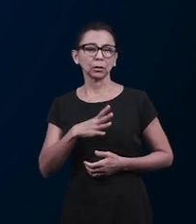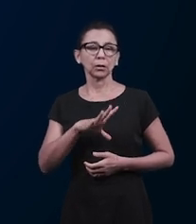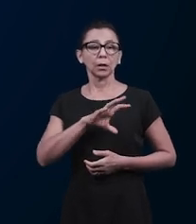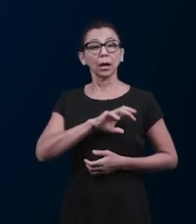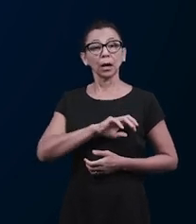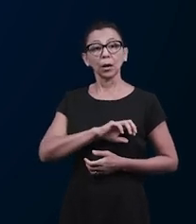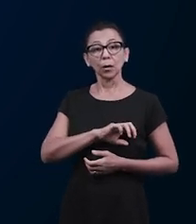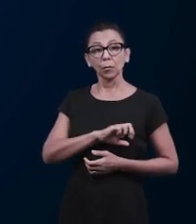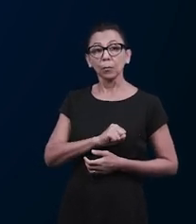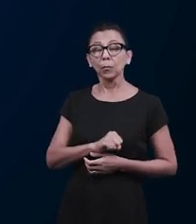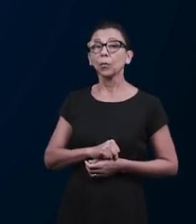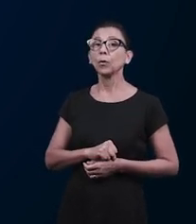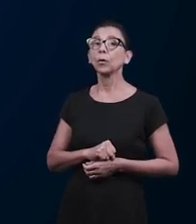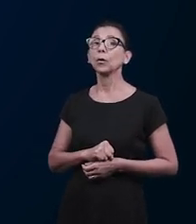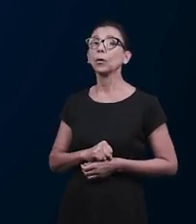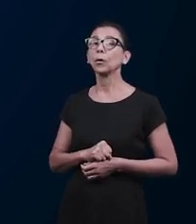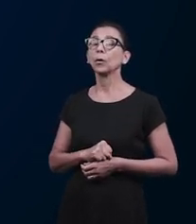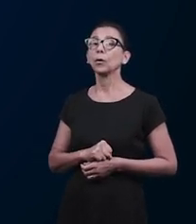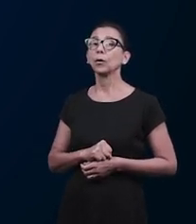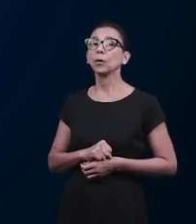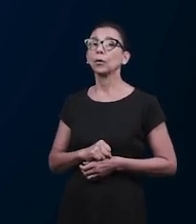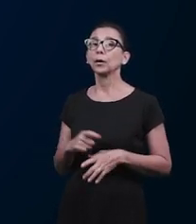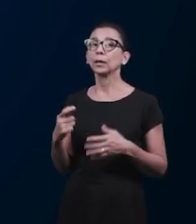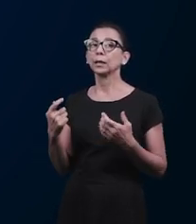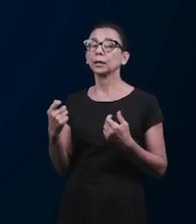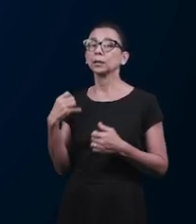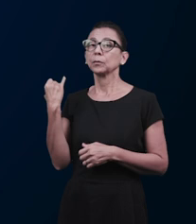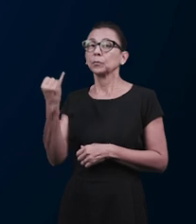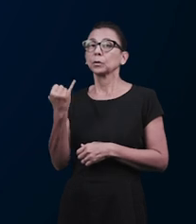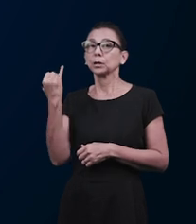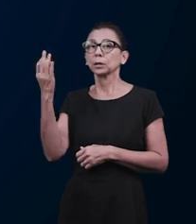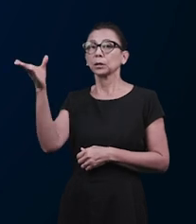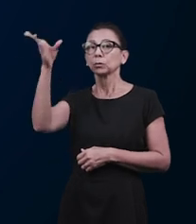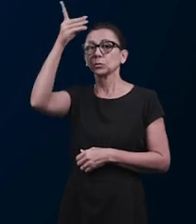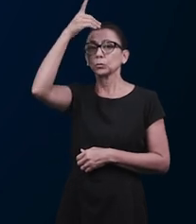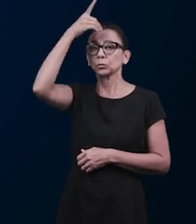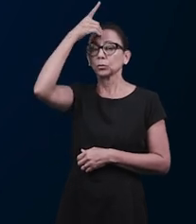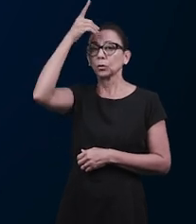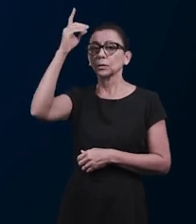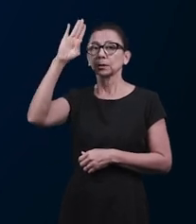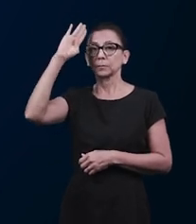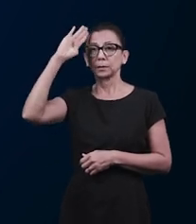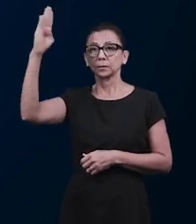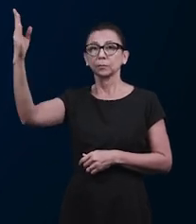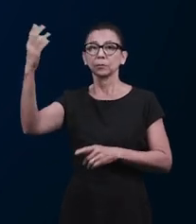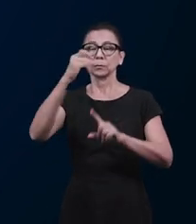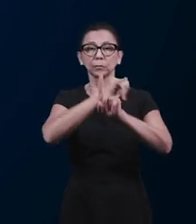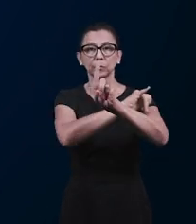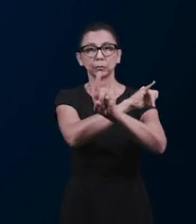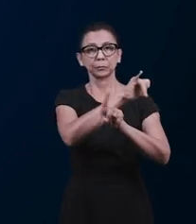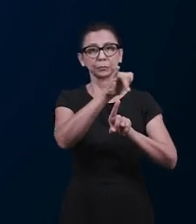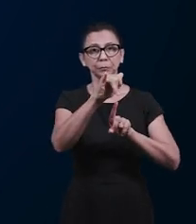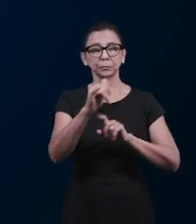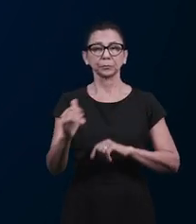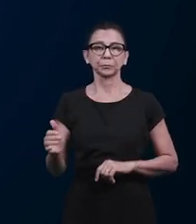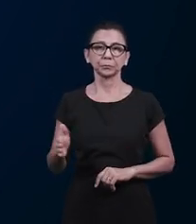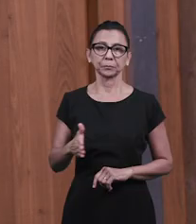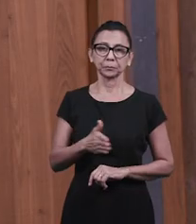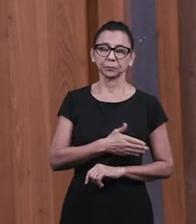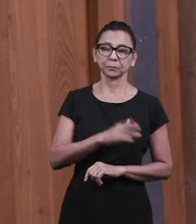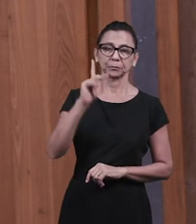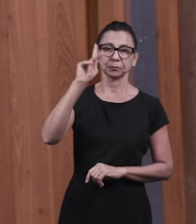dons espirituais, mas principalmente o de profetizar. A paz do Senhor Jesus,